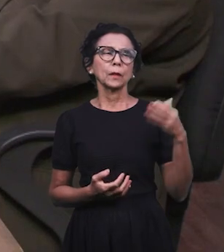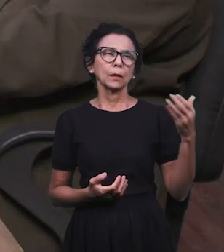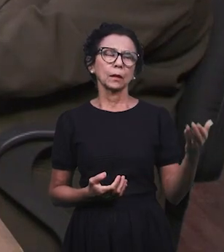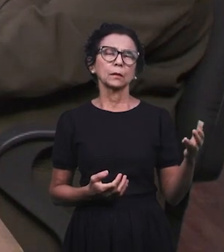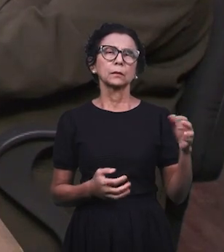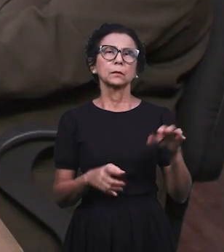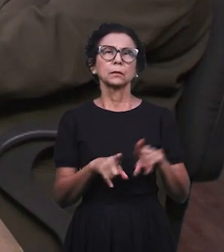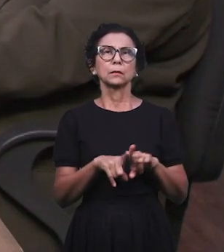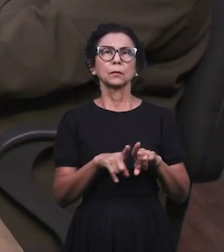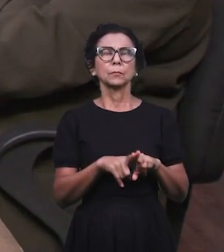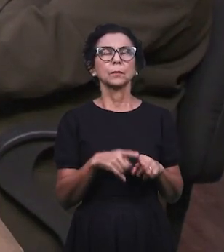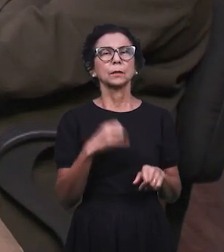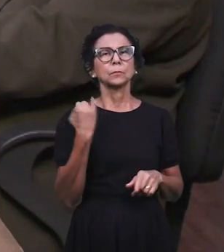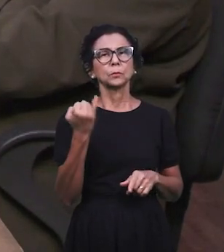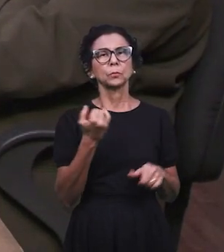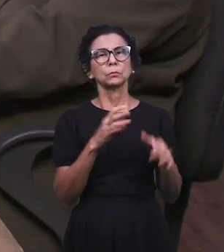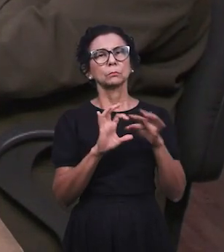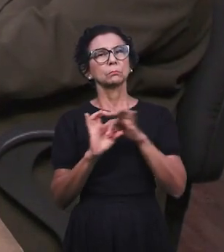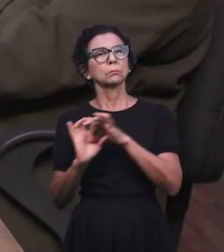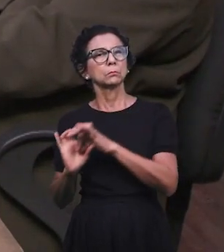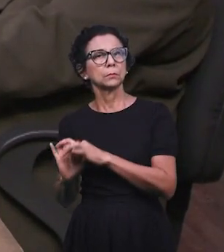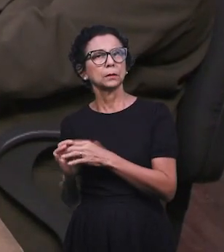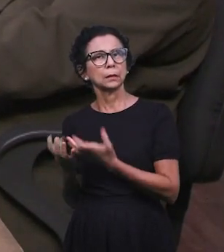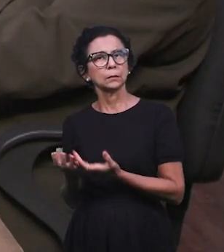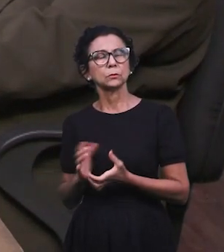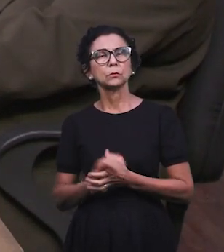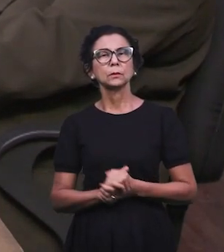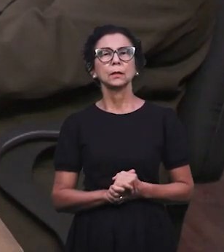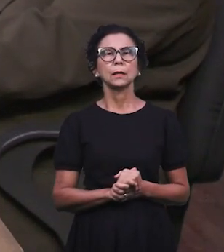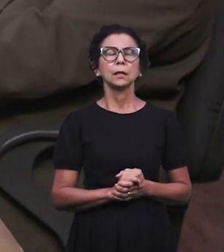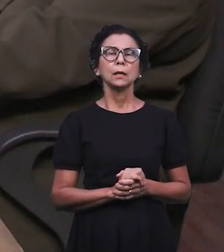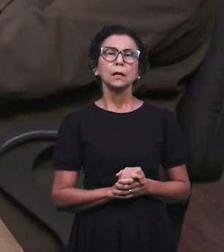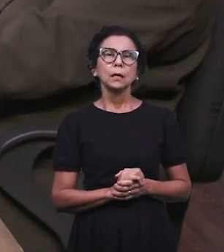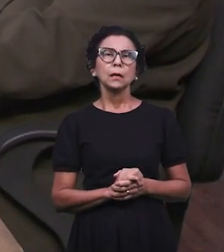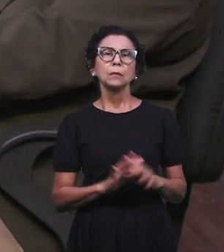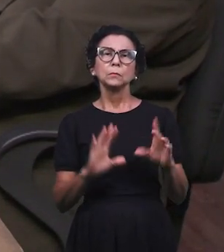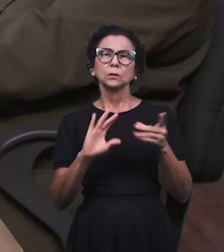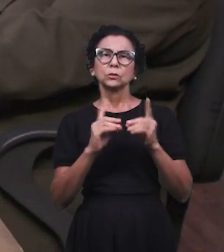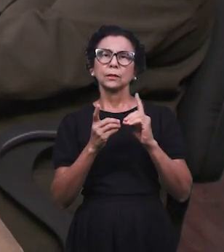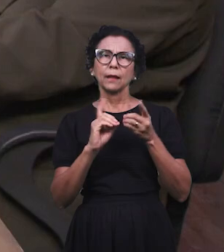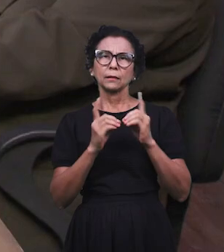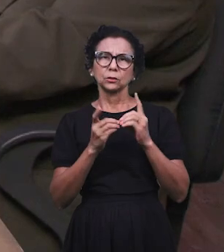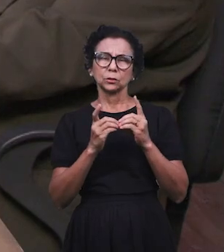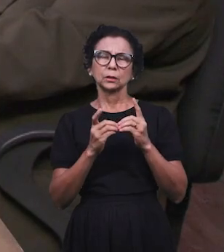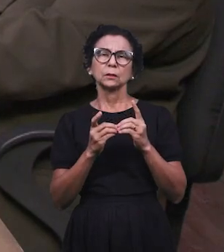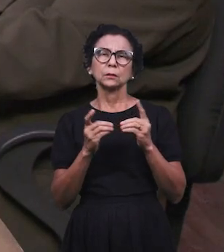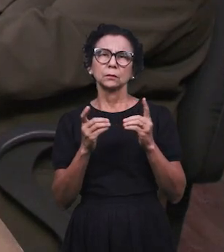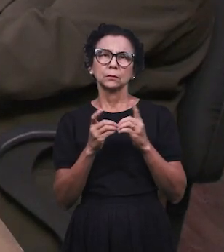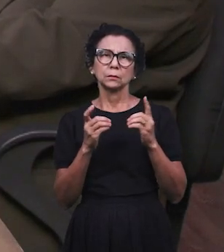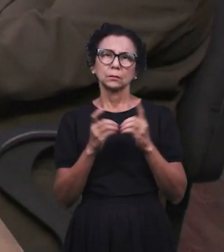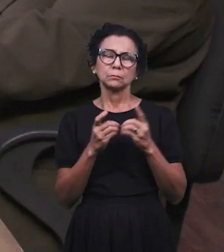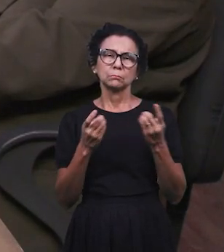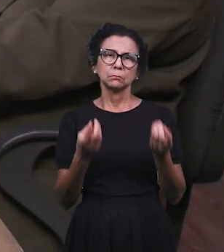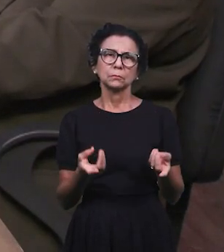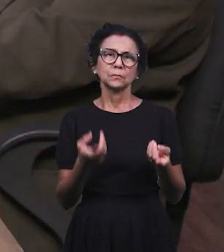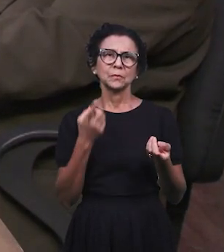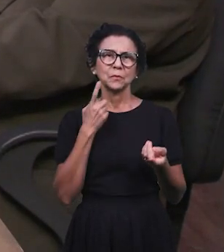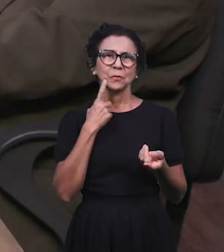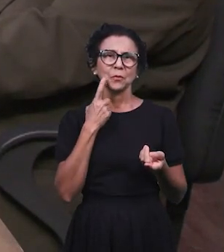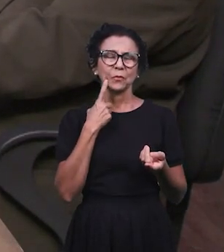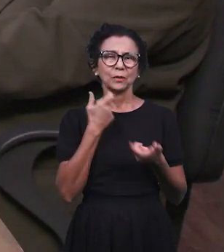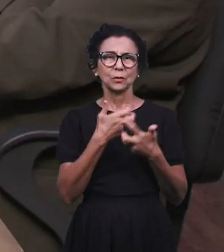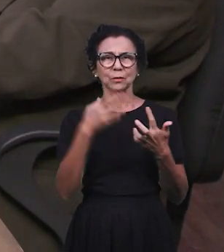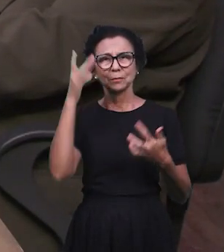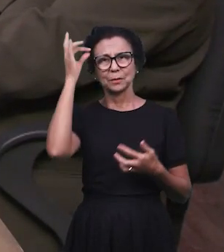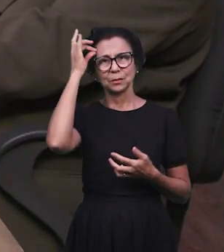ela também vai ser importante dentro desse nosso contexto aqui, que a gente vai usá-la como uma abordagem didática, né? Para tratar a